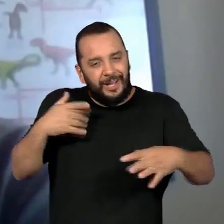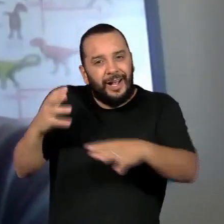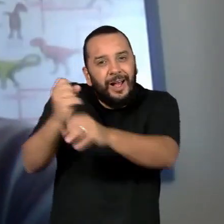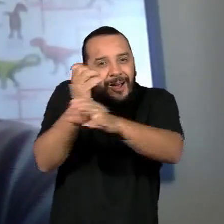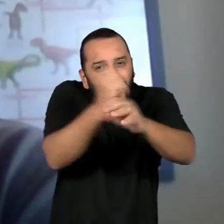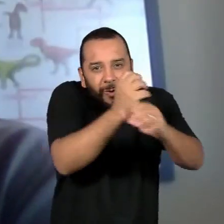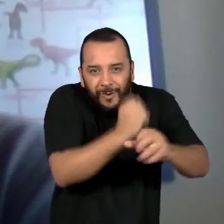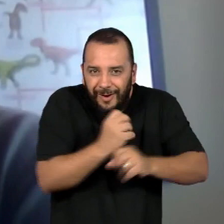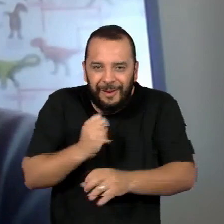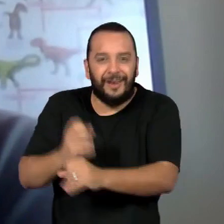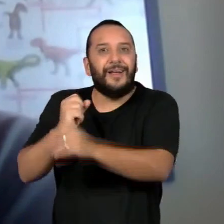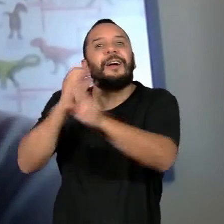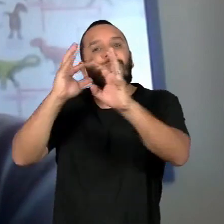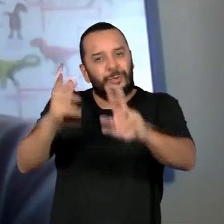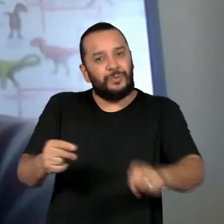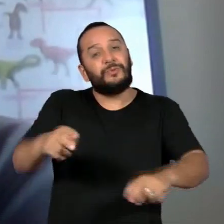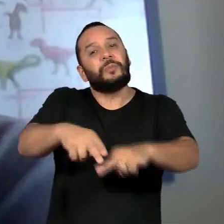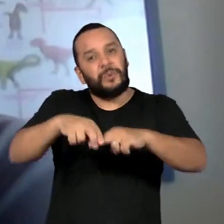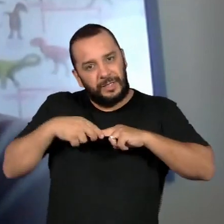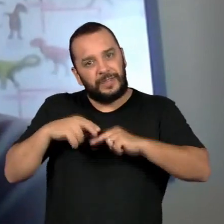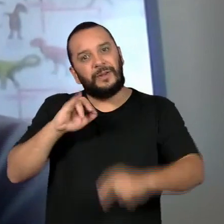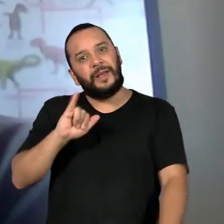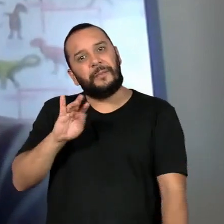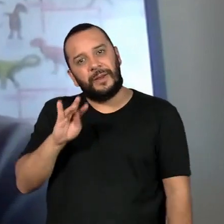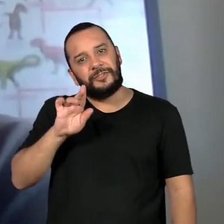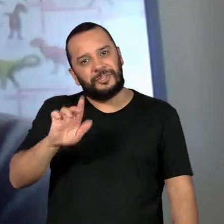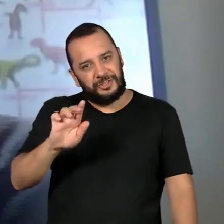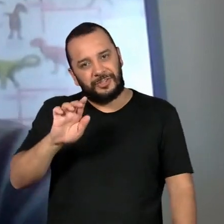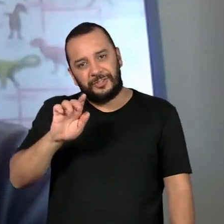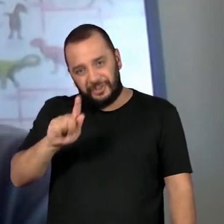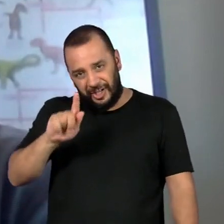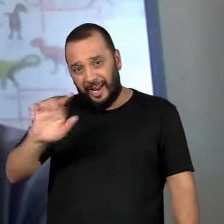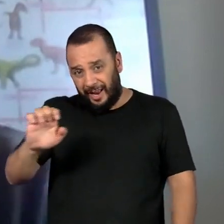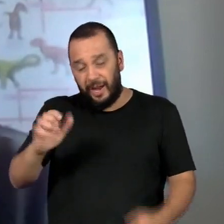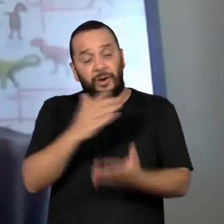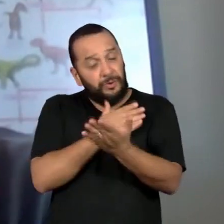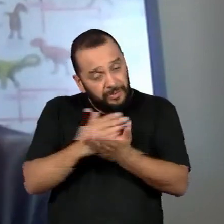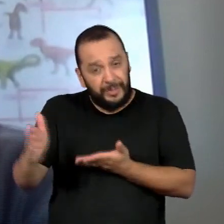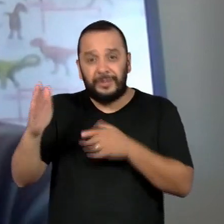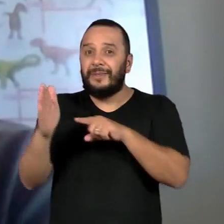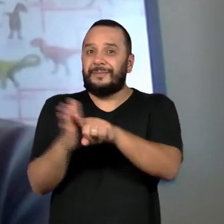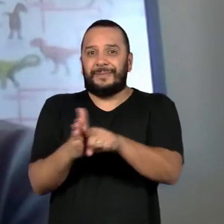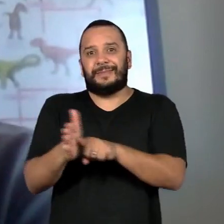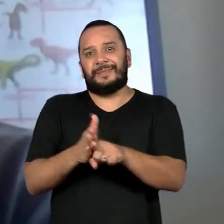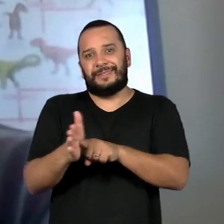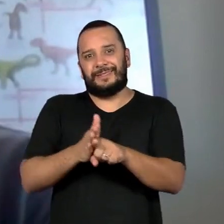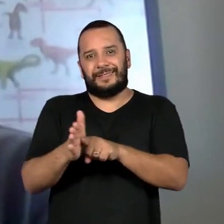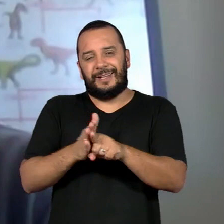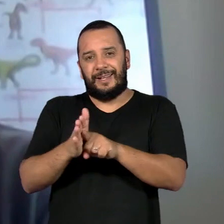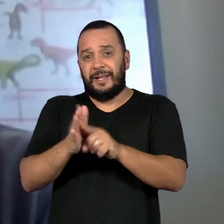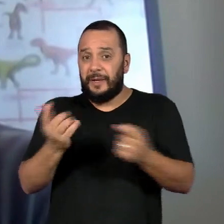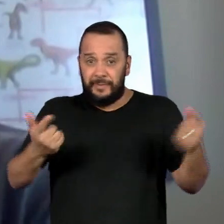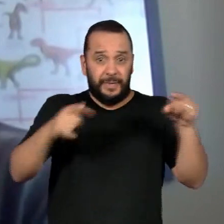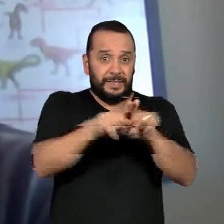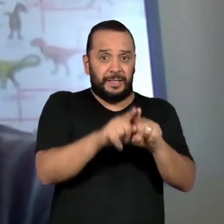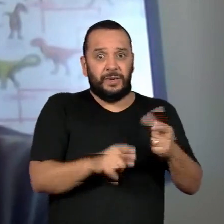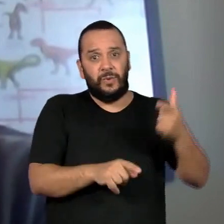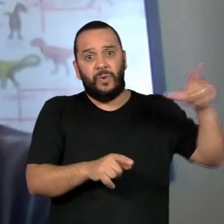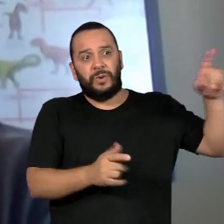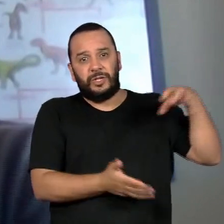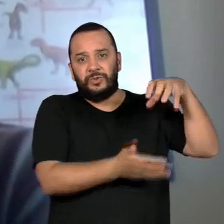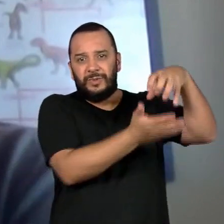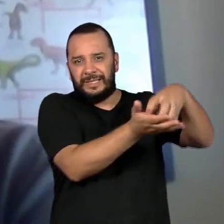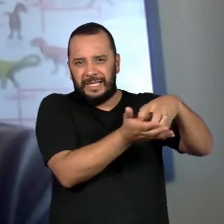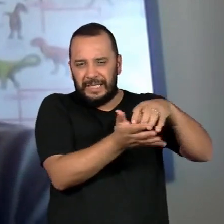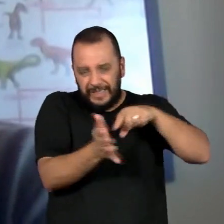IBGE, participar ativamente aí dessa construção, né? Não sozinho, mas com parceria com as demais instituições que produzem os dados, que